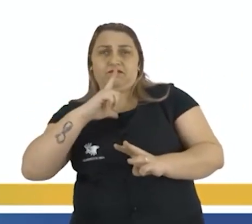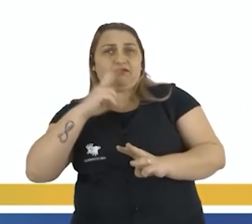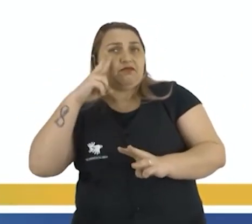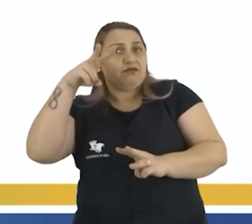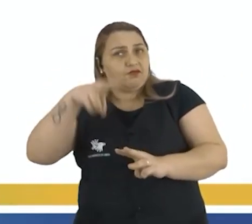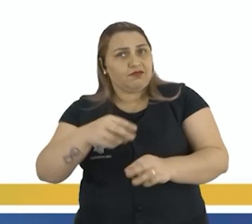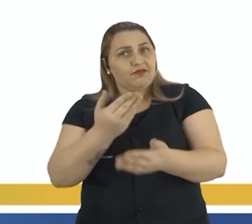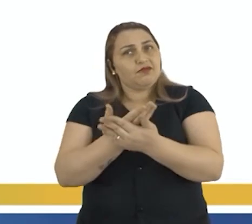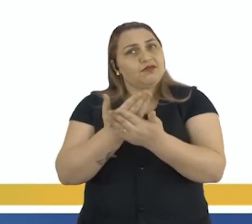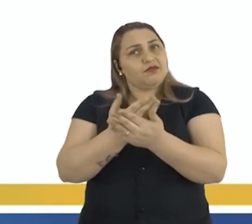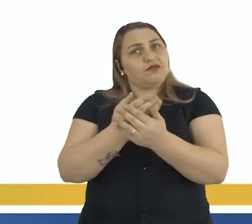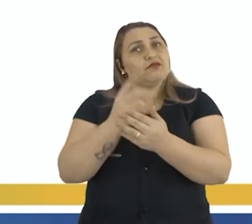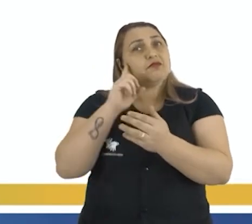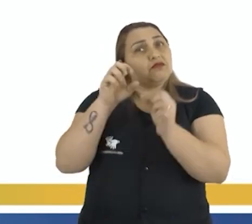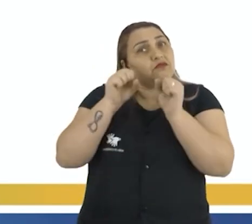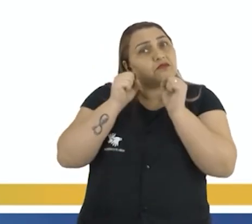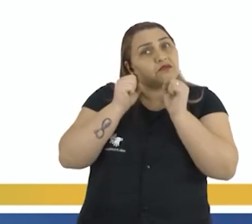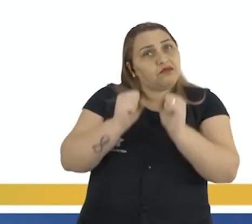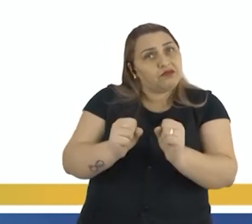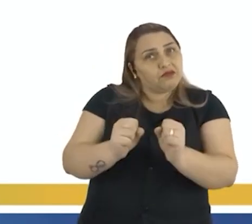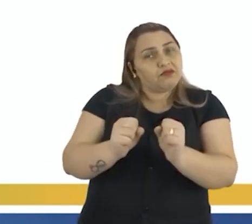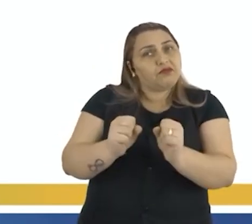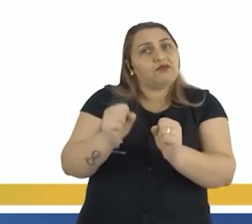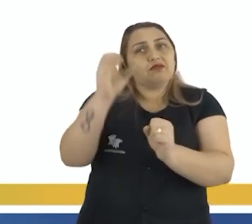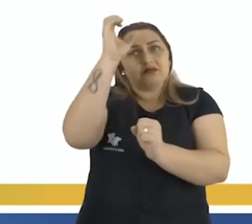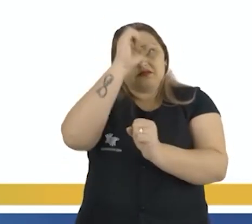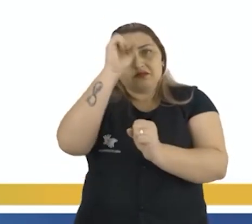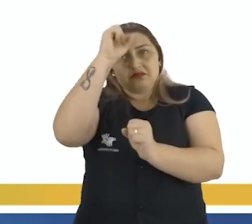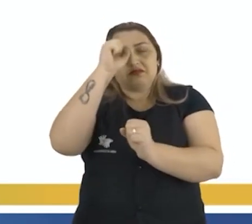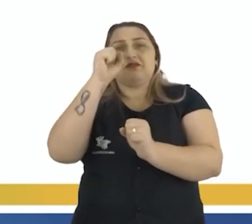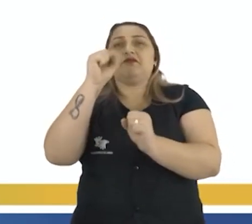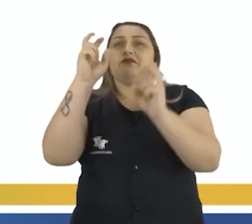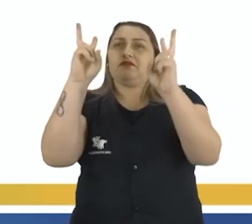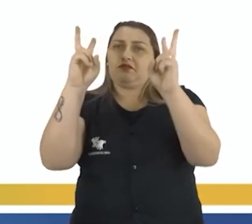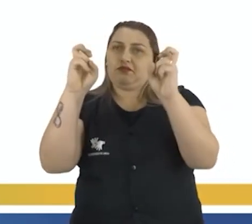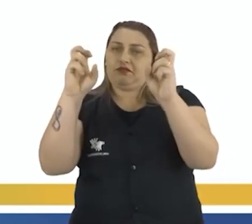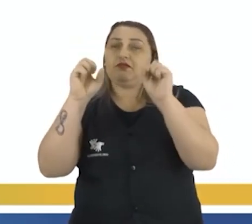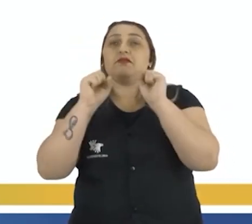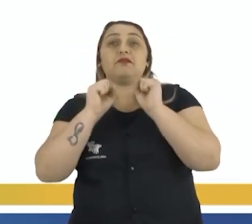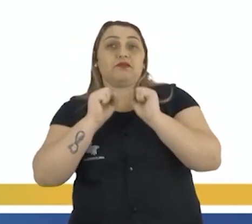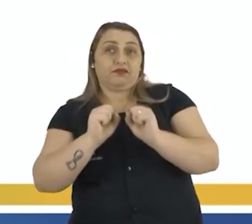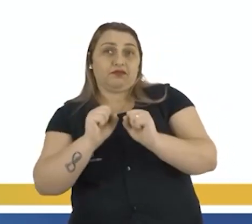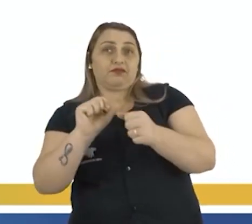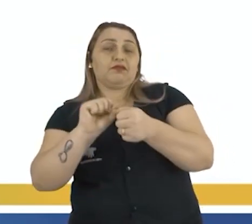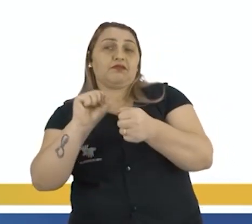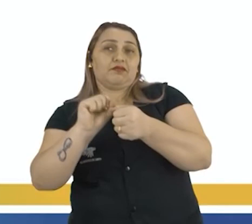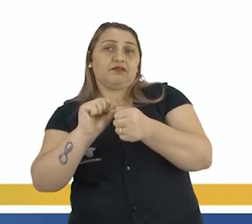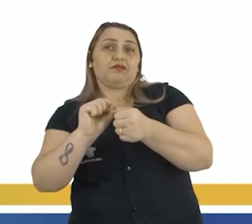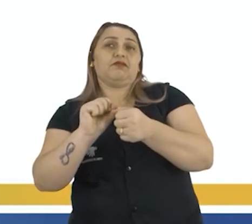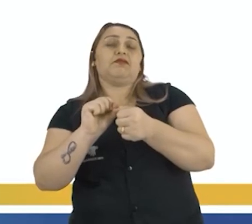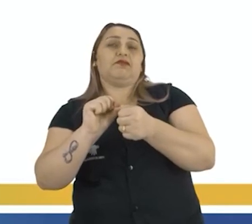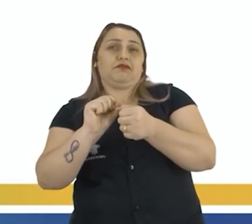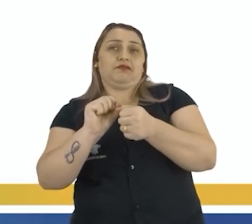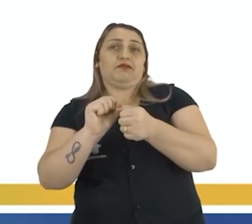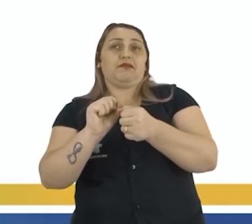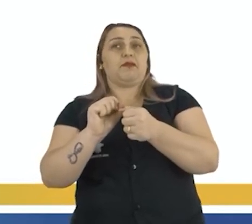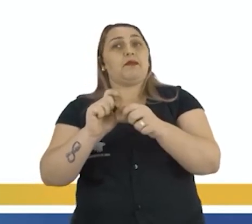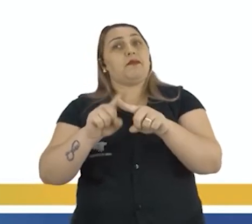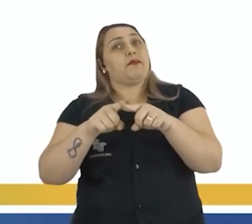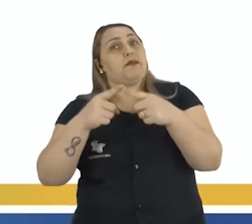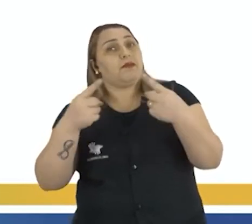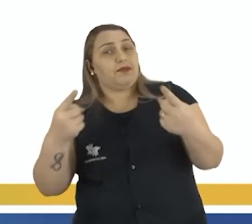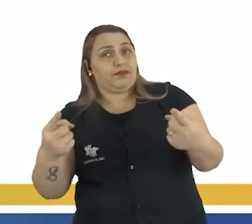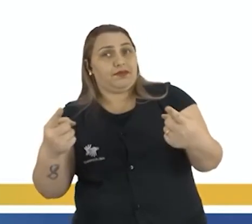assistido essa aula, você pôde aprender o assunto. Então, pode fazer os exercícios complementares.